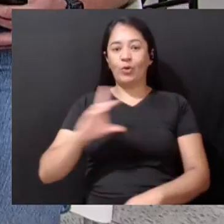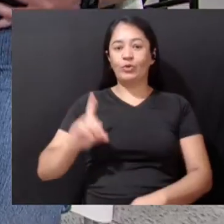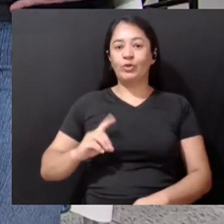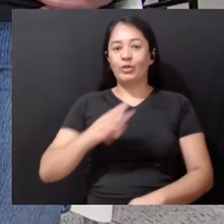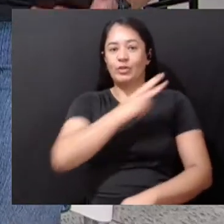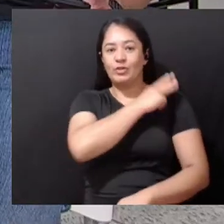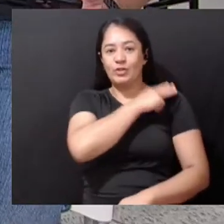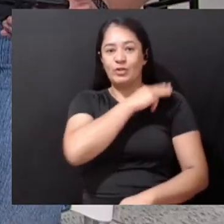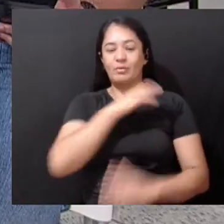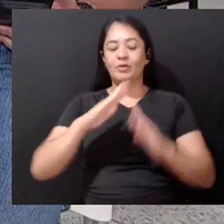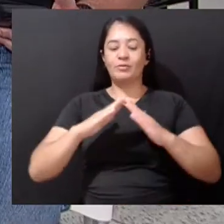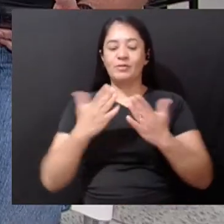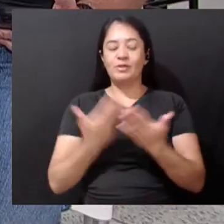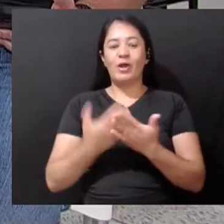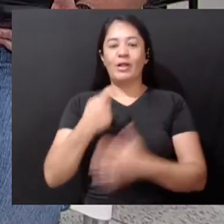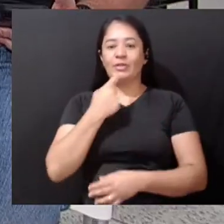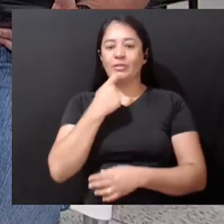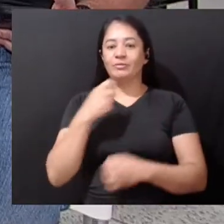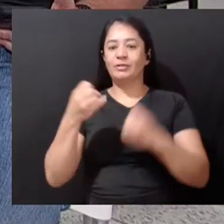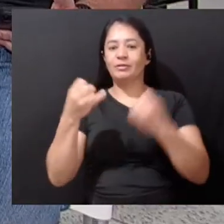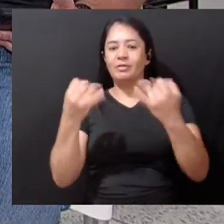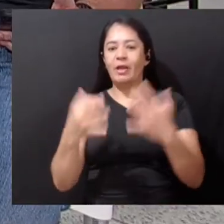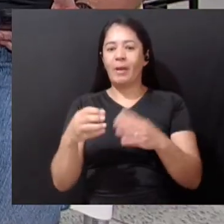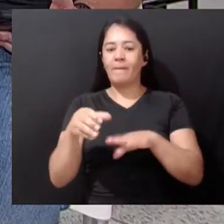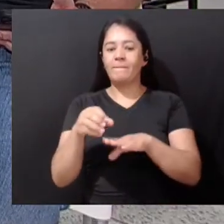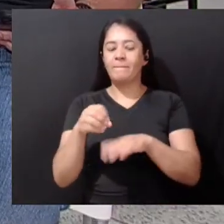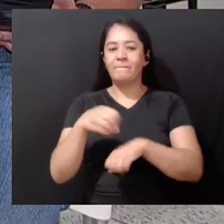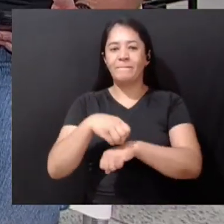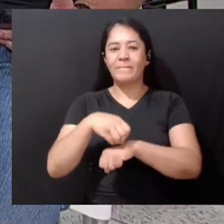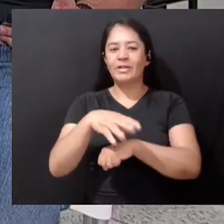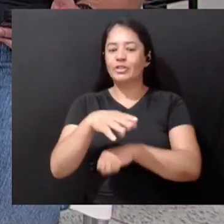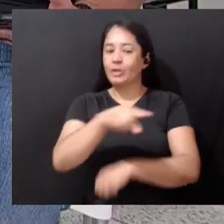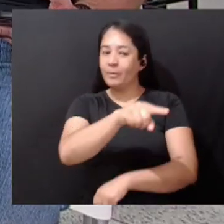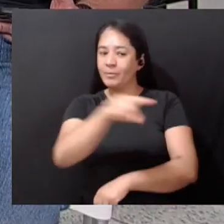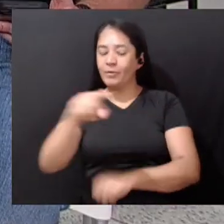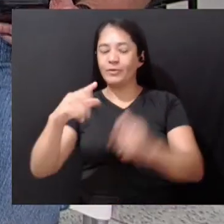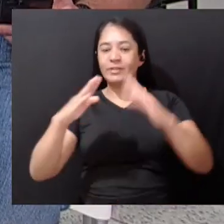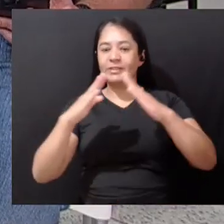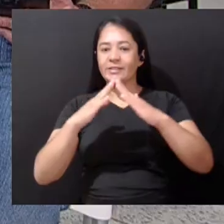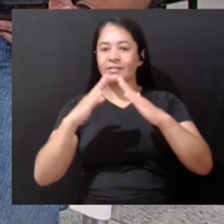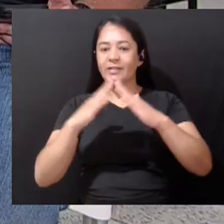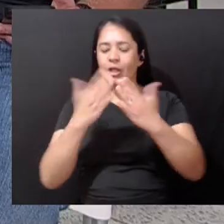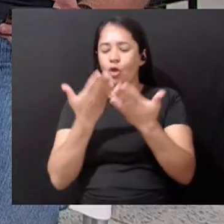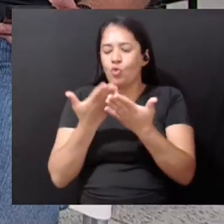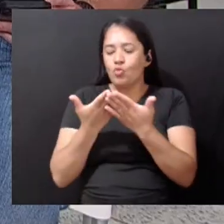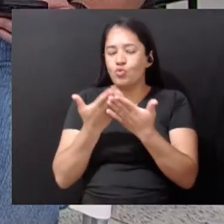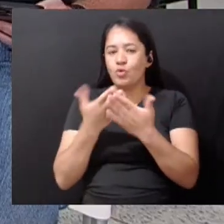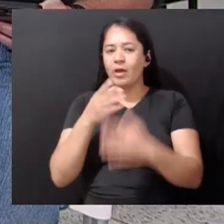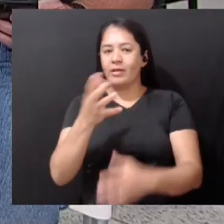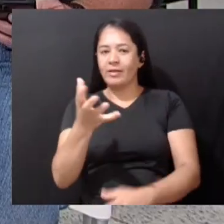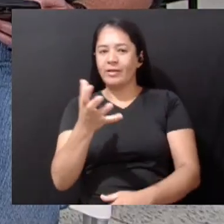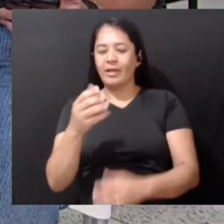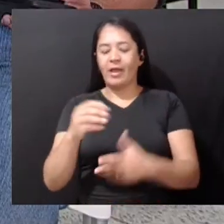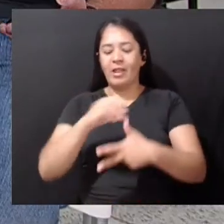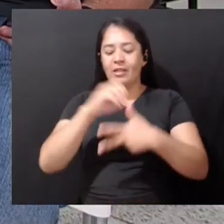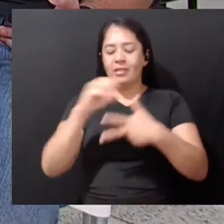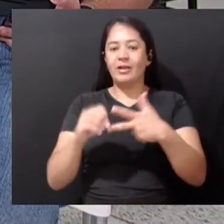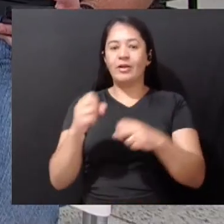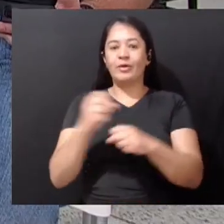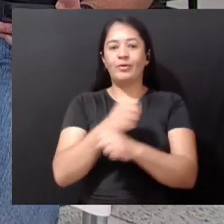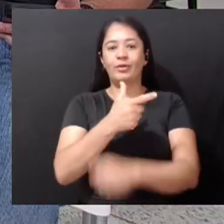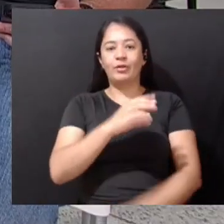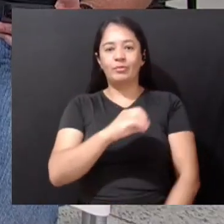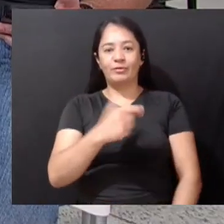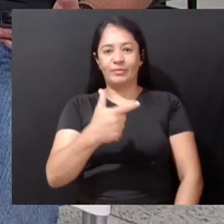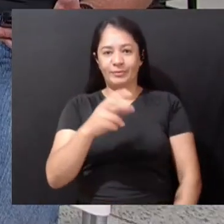vai passar as orientações e as dicas para você que está em casa, para você estudante que vai prestar o Enem em 2025. Fernanda, as provas